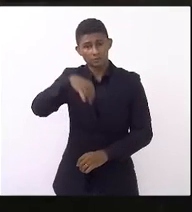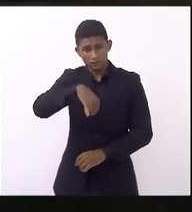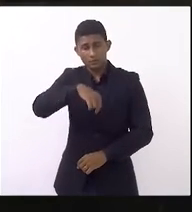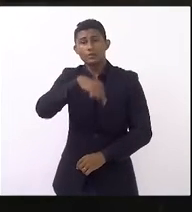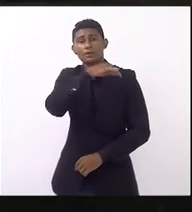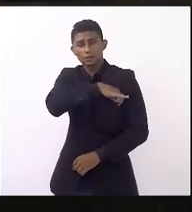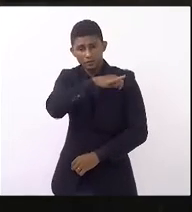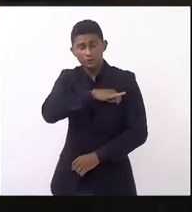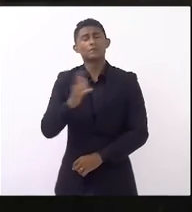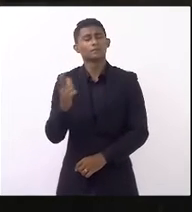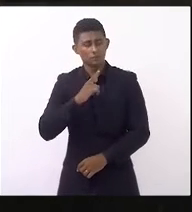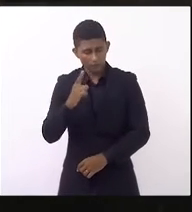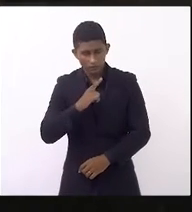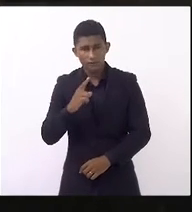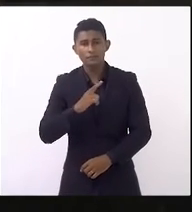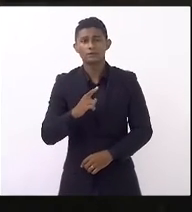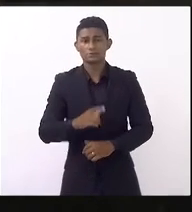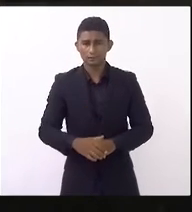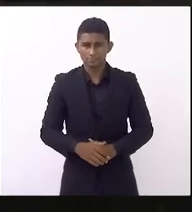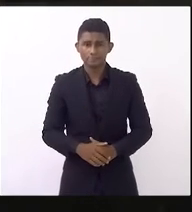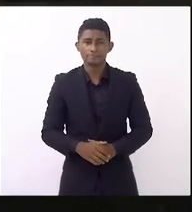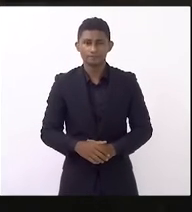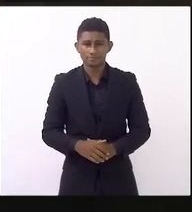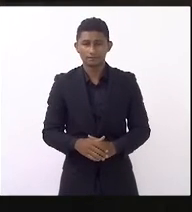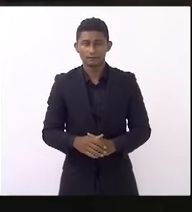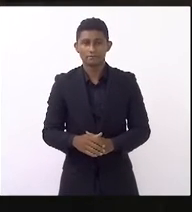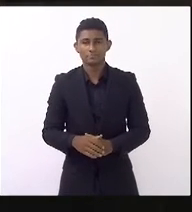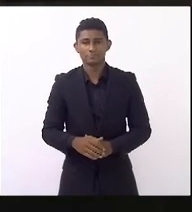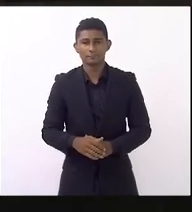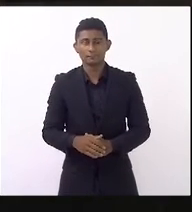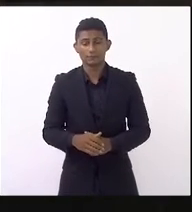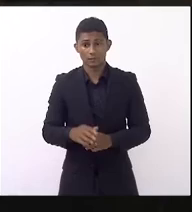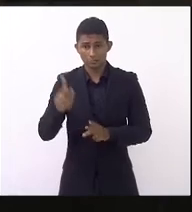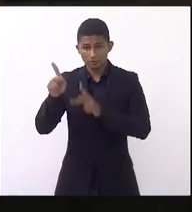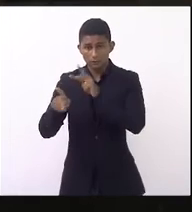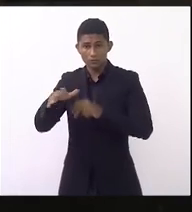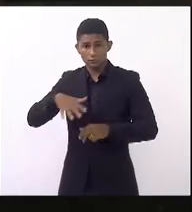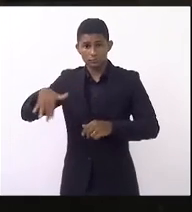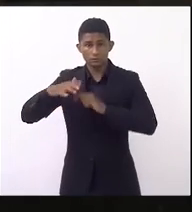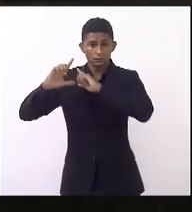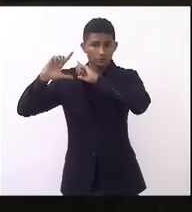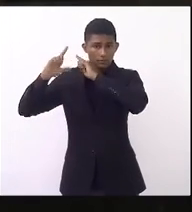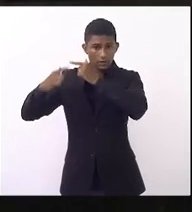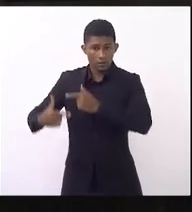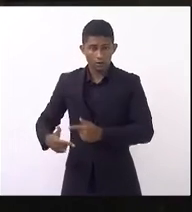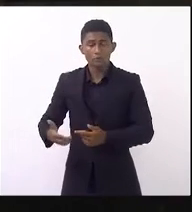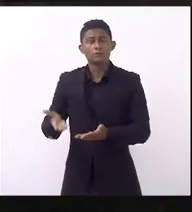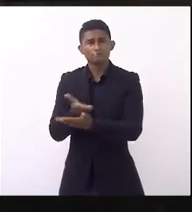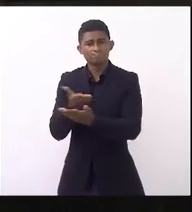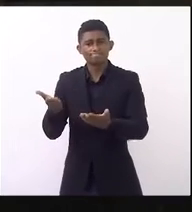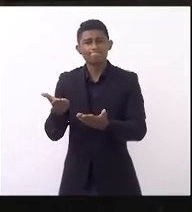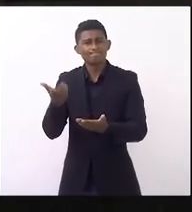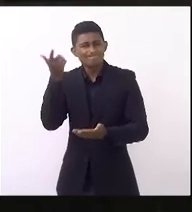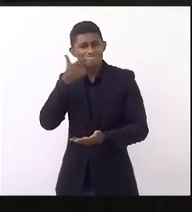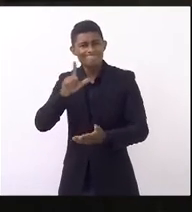e a possibilidade da potência desses povos tradicionais em garantir